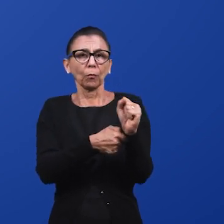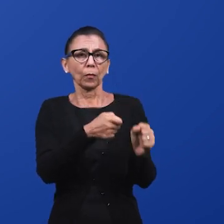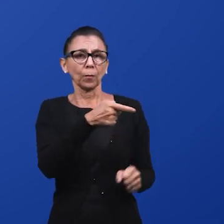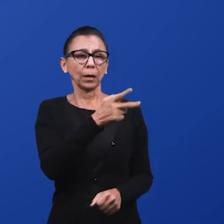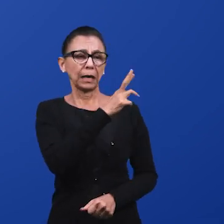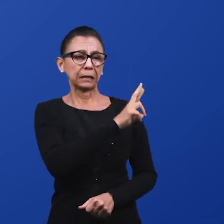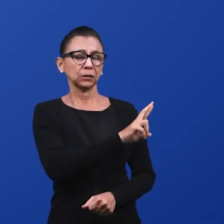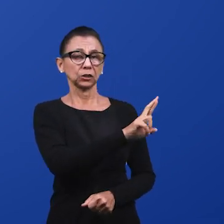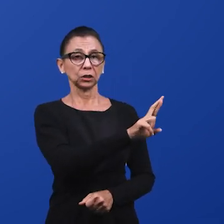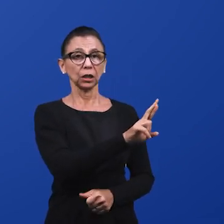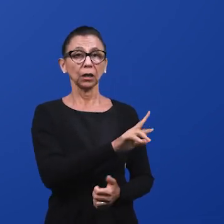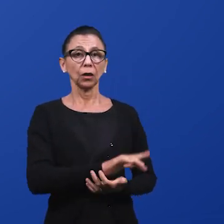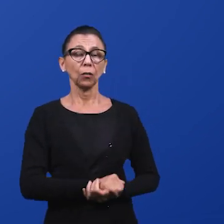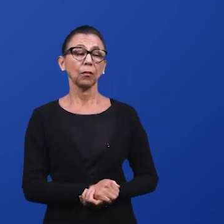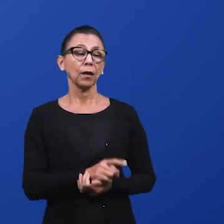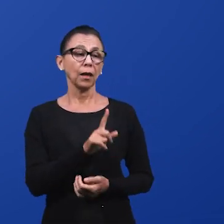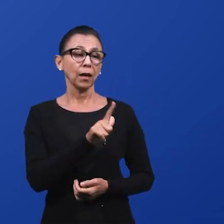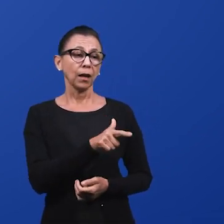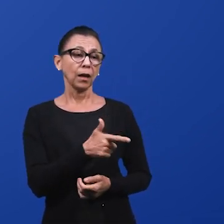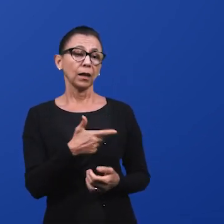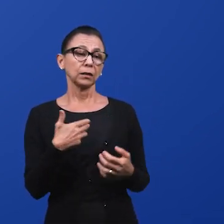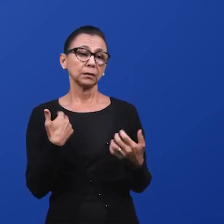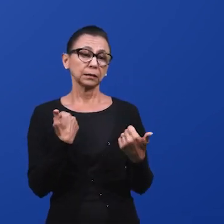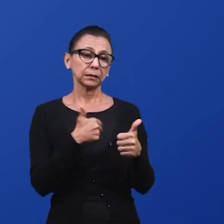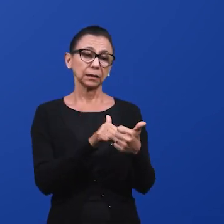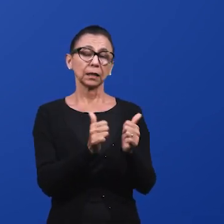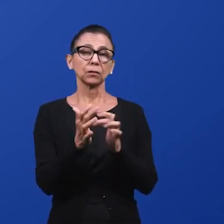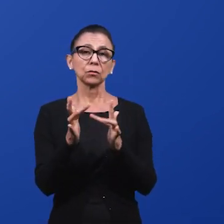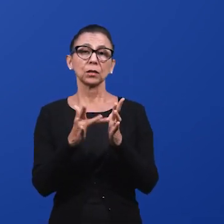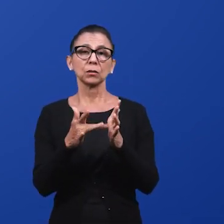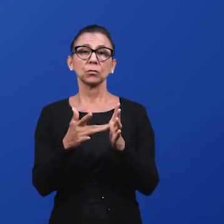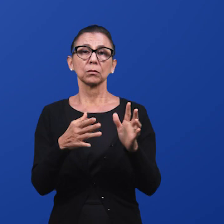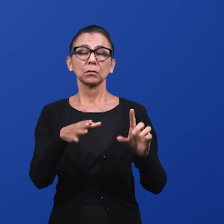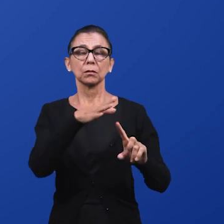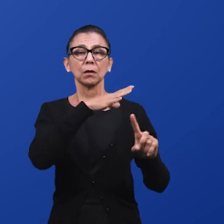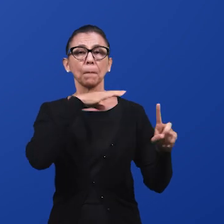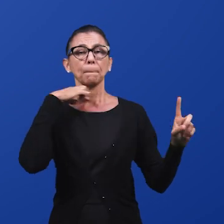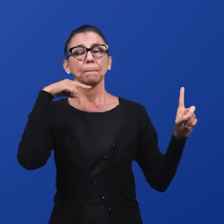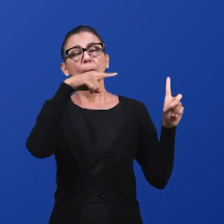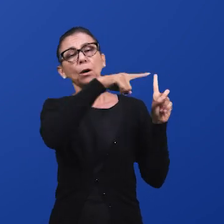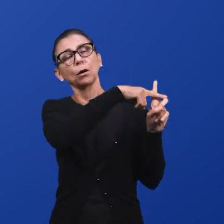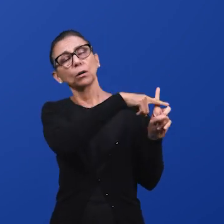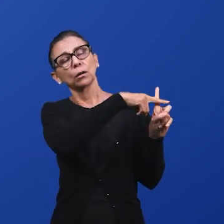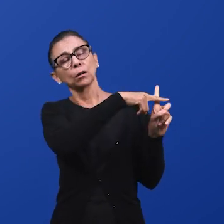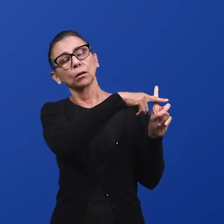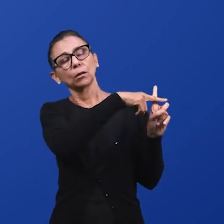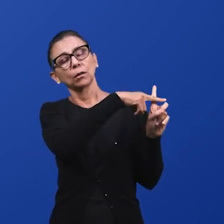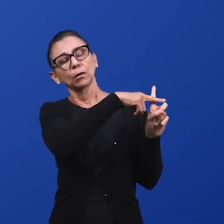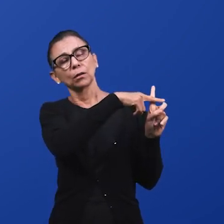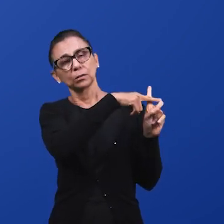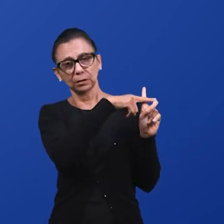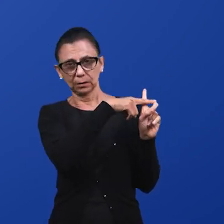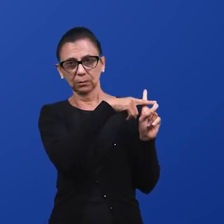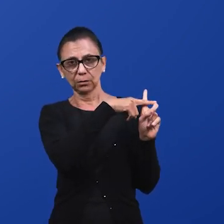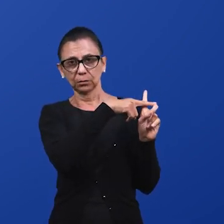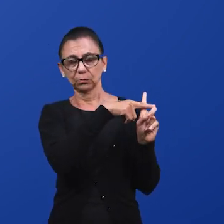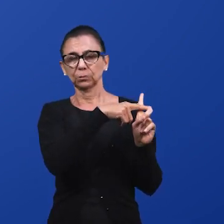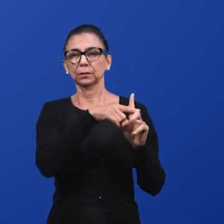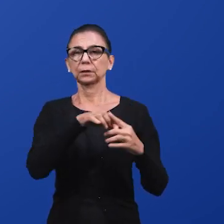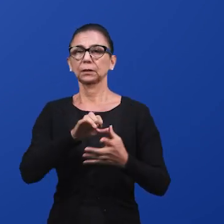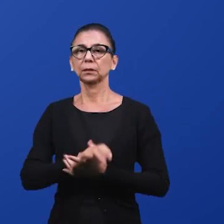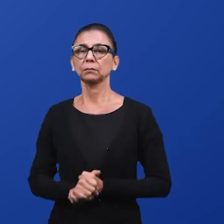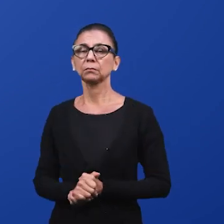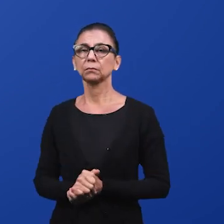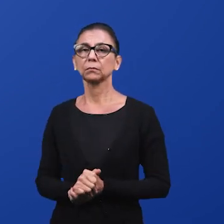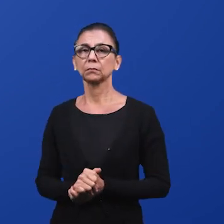buscam, o Jesus que eles servem, é o Jesus que ficou na cruz. Assim como os discípulos,